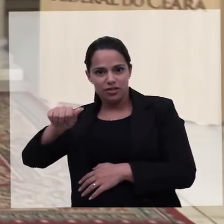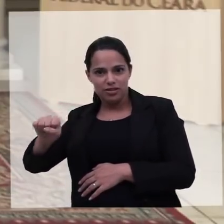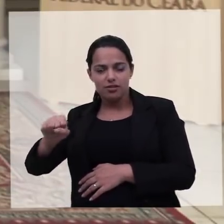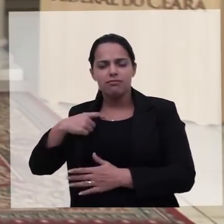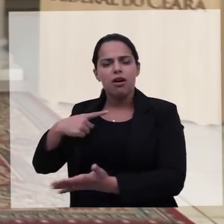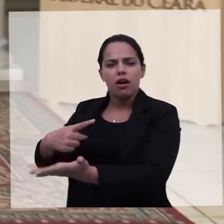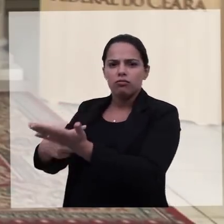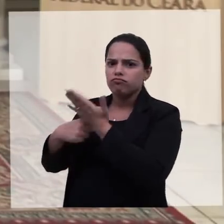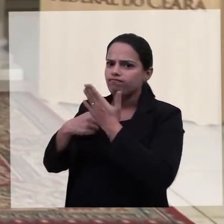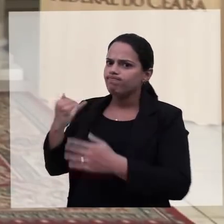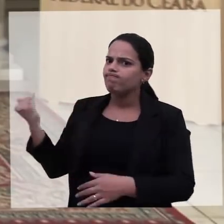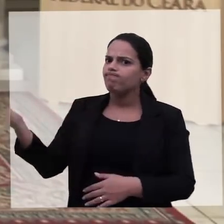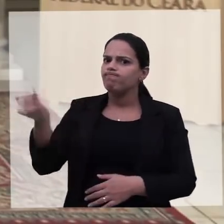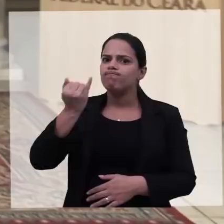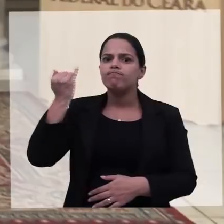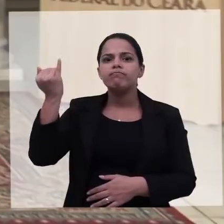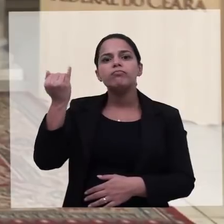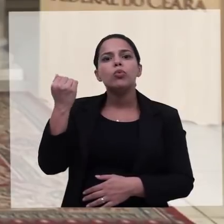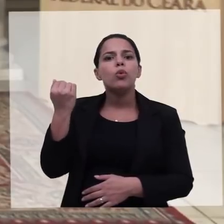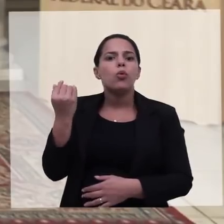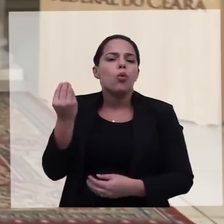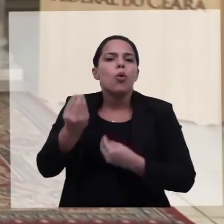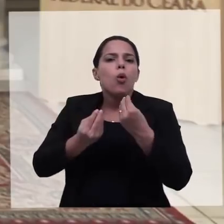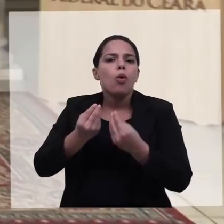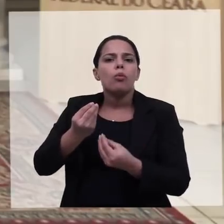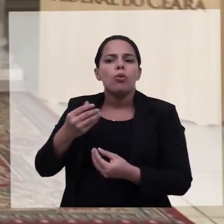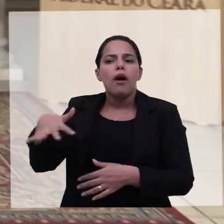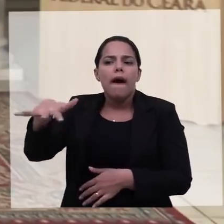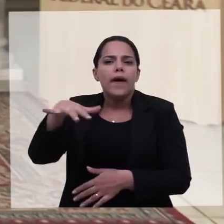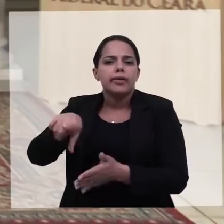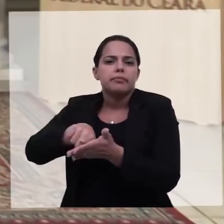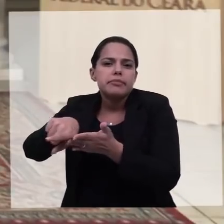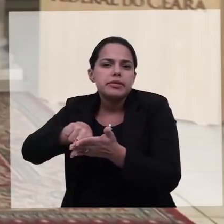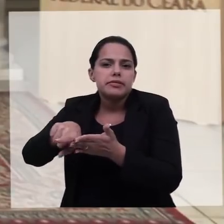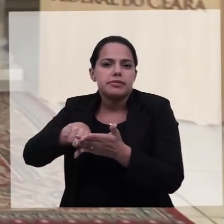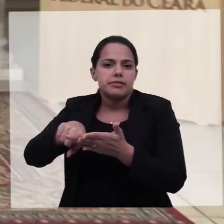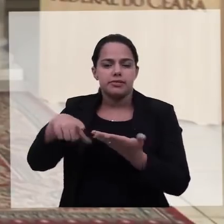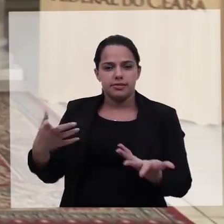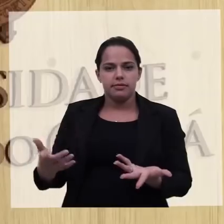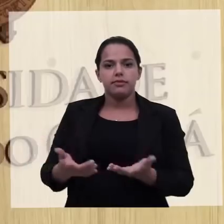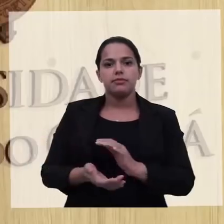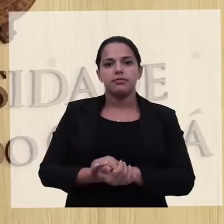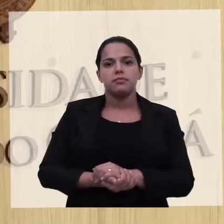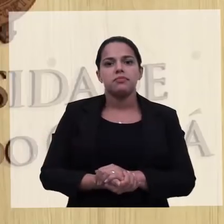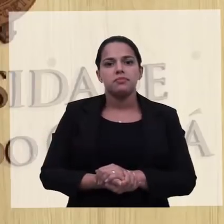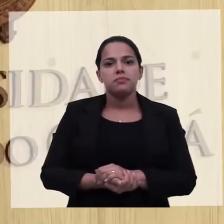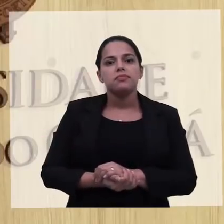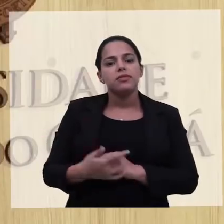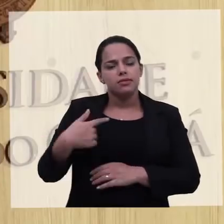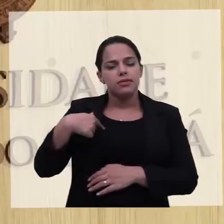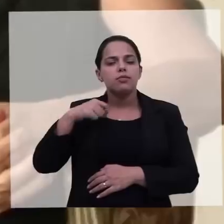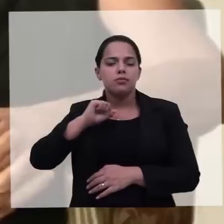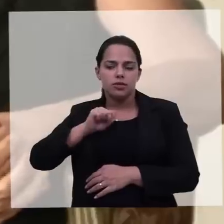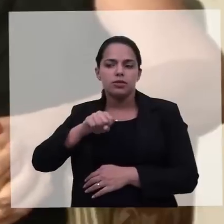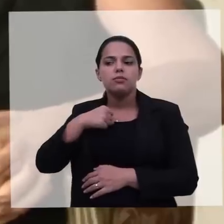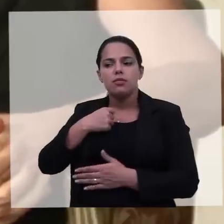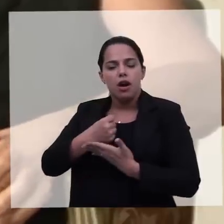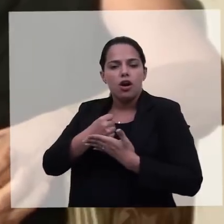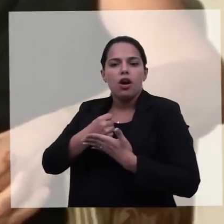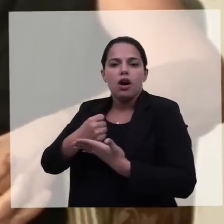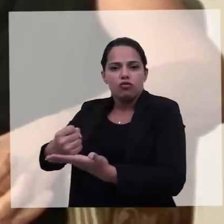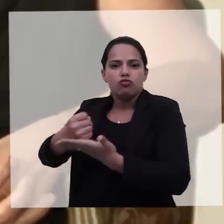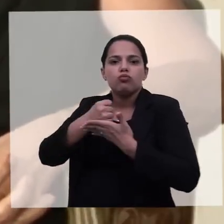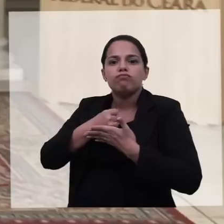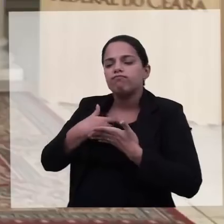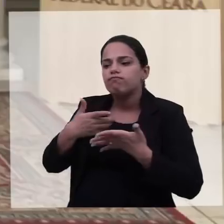teve essa importância muito grande na questão da pesquisa. Né? A senhora enveredar pela pesquisa,